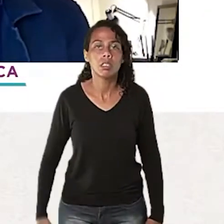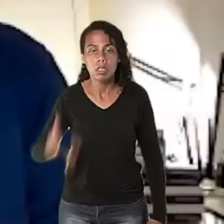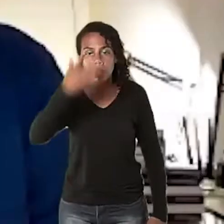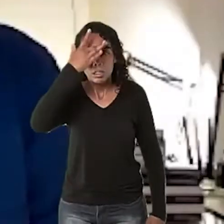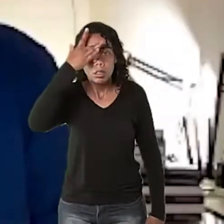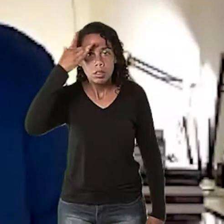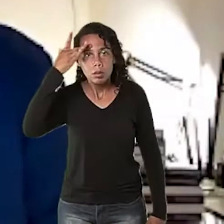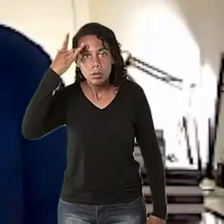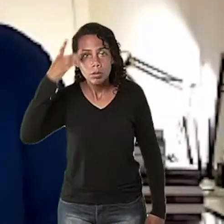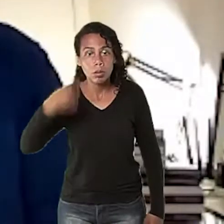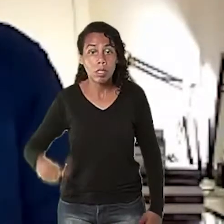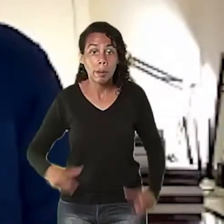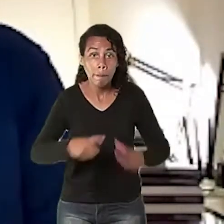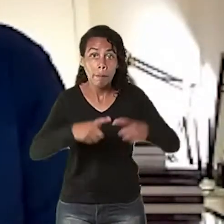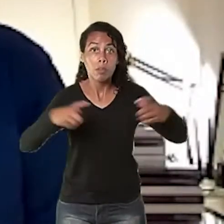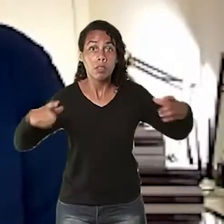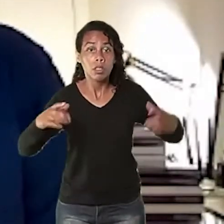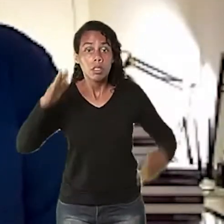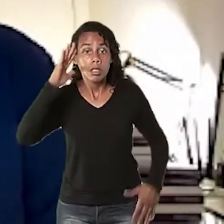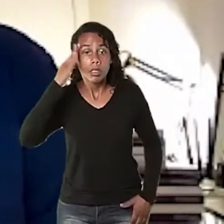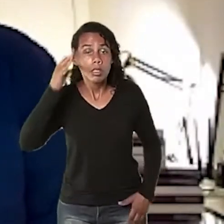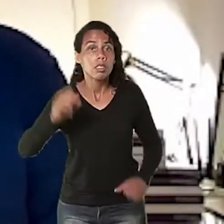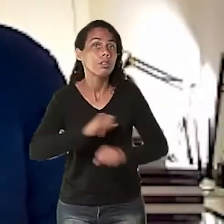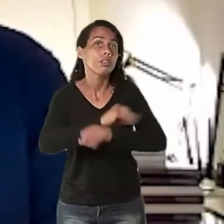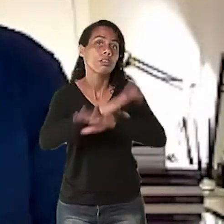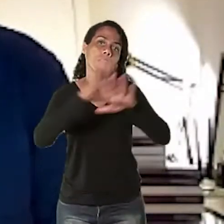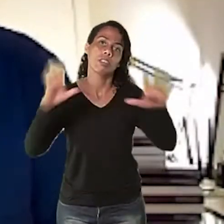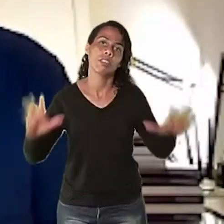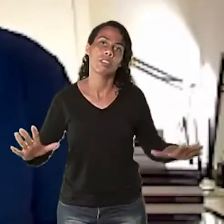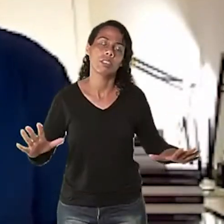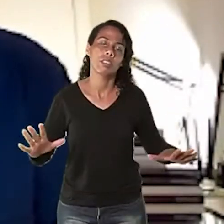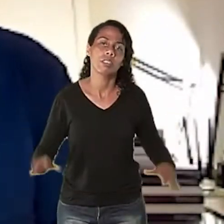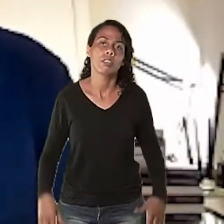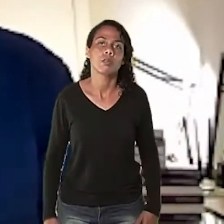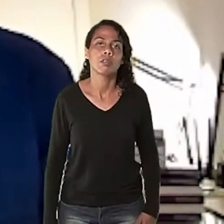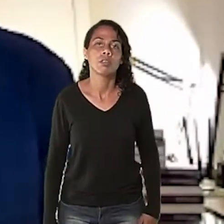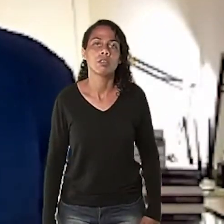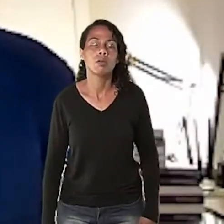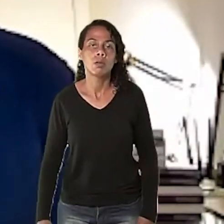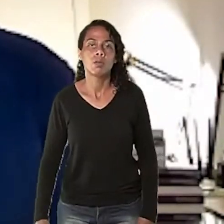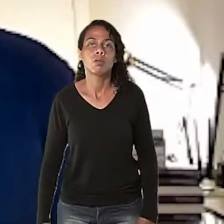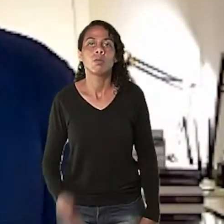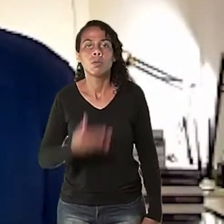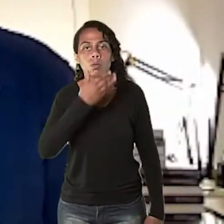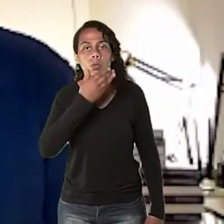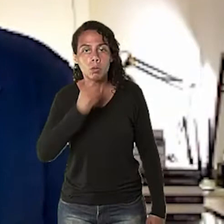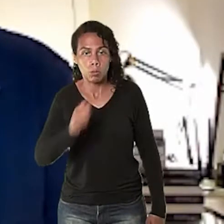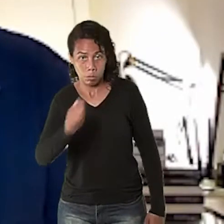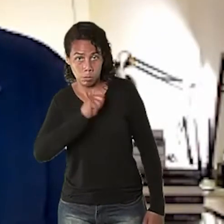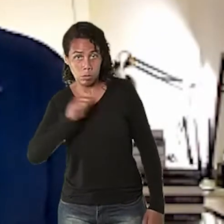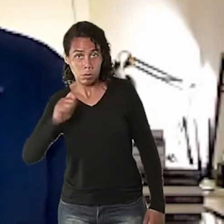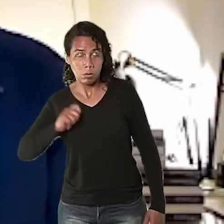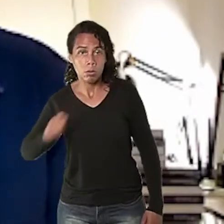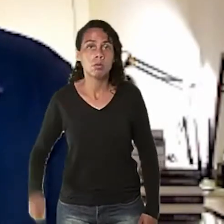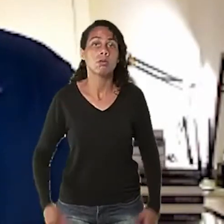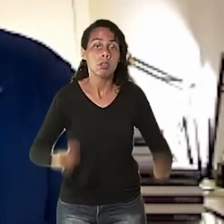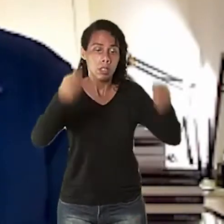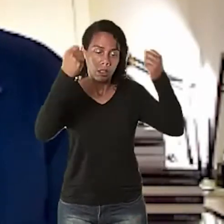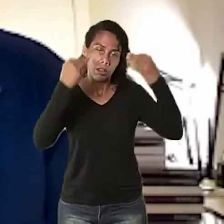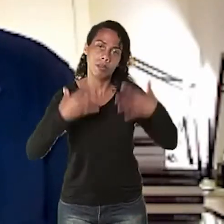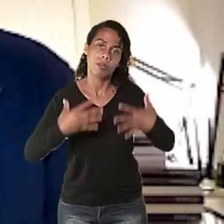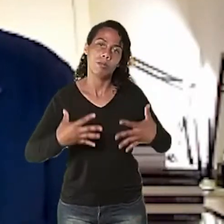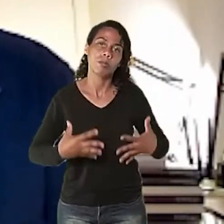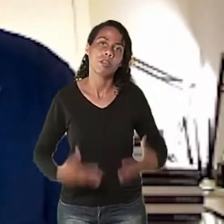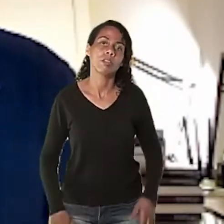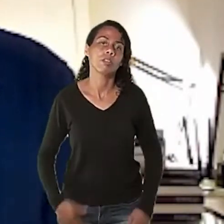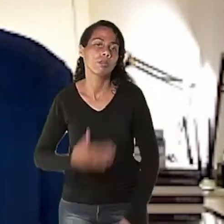a opinião dele sobre tal coisa. A opinião está lá, está na forma, inclusive. Mas eu acho que existe uma maneira